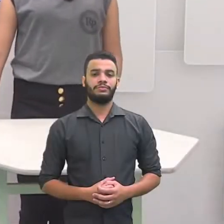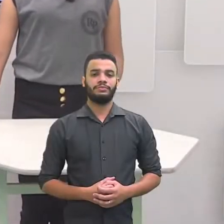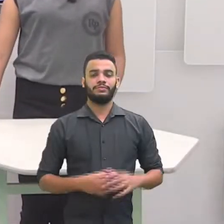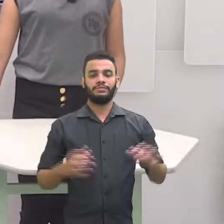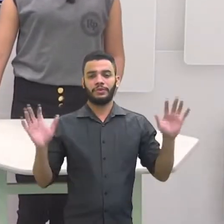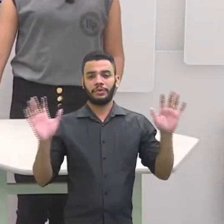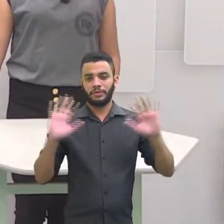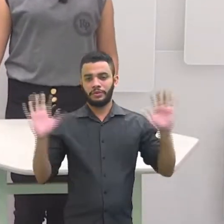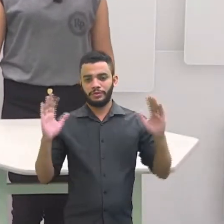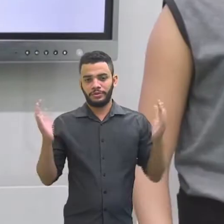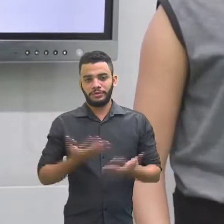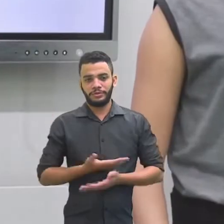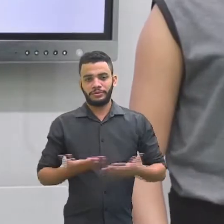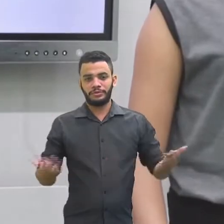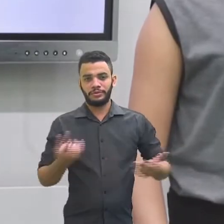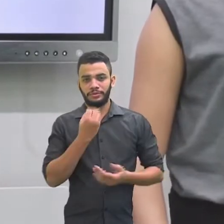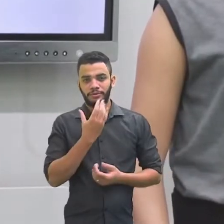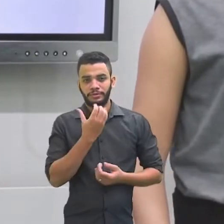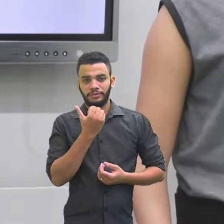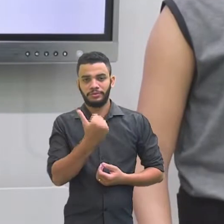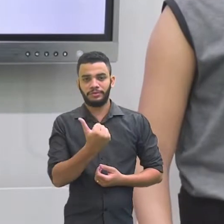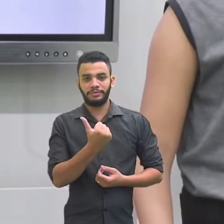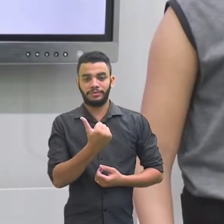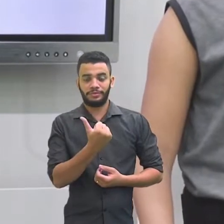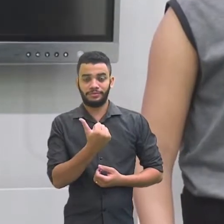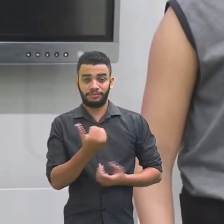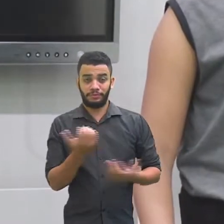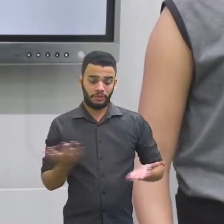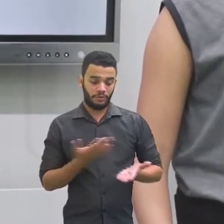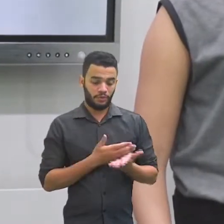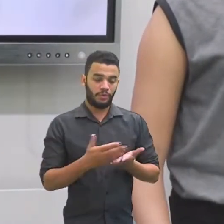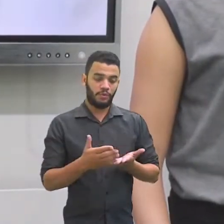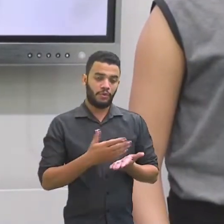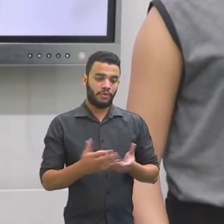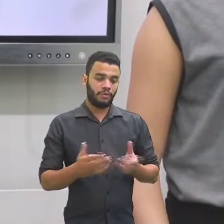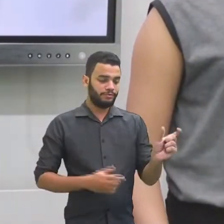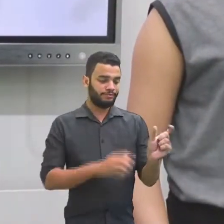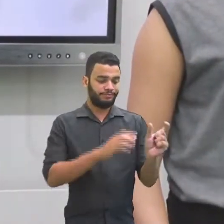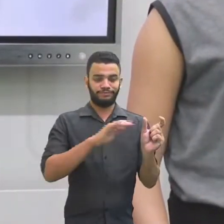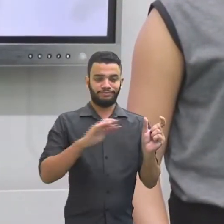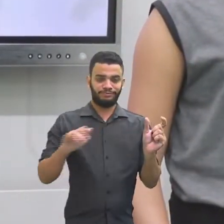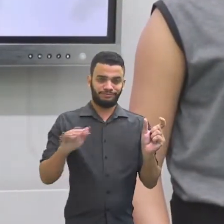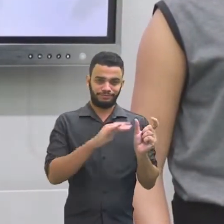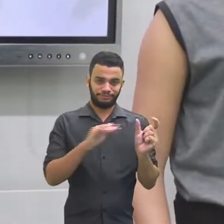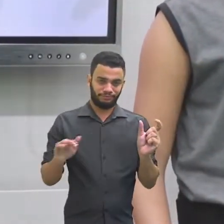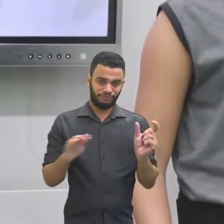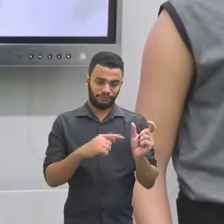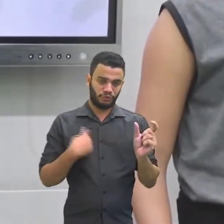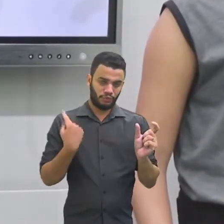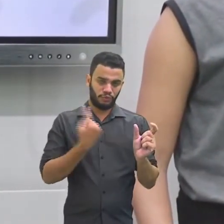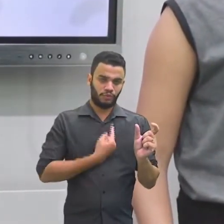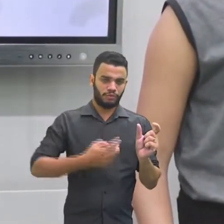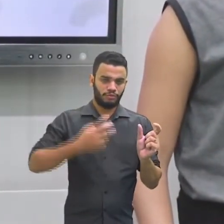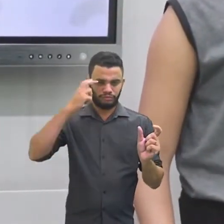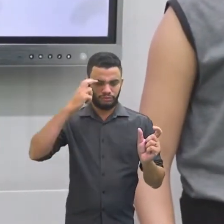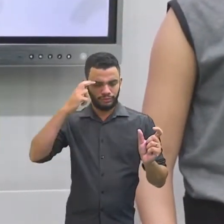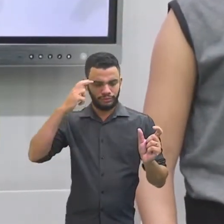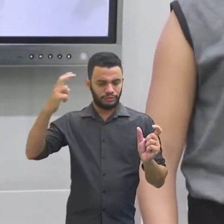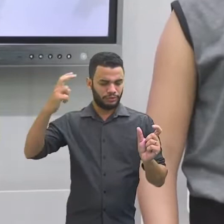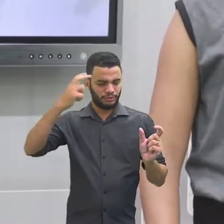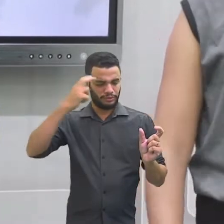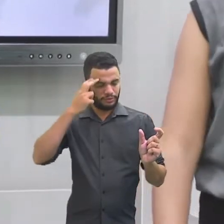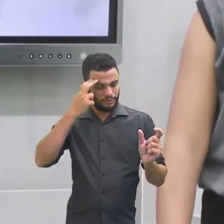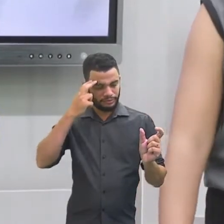Olá, pessoal! Está começando mais um Só Letra, porque só letração a gente tira de letra. Bom